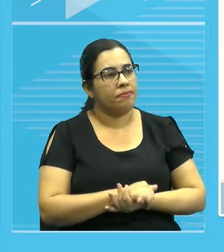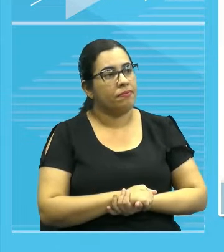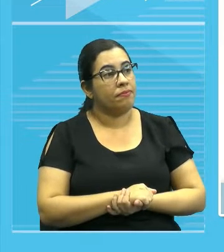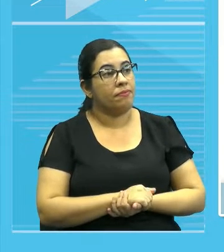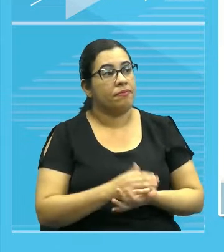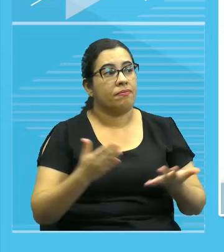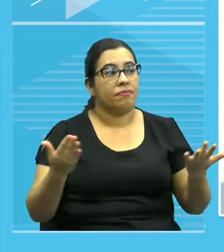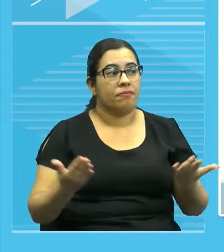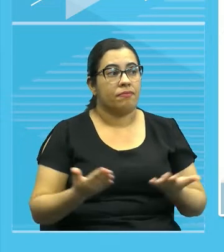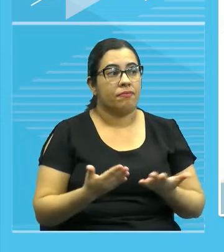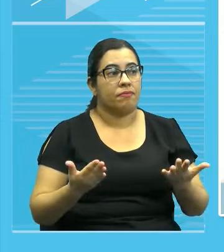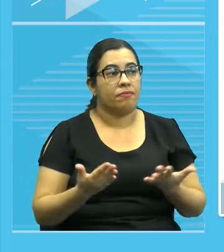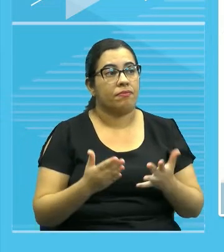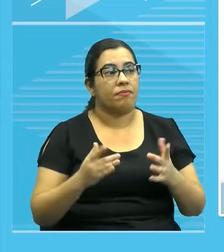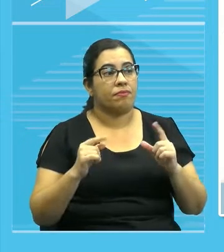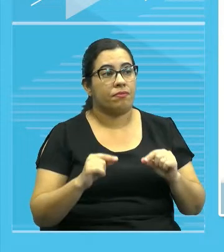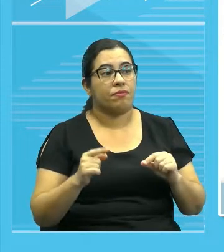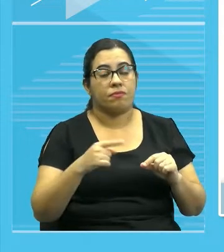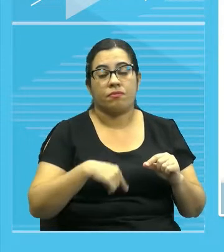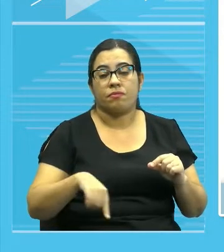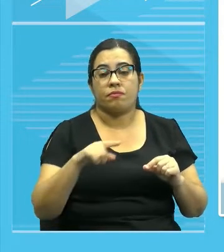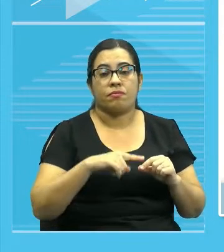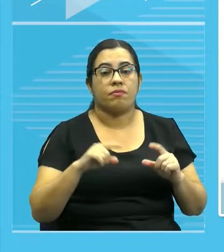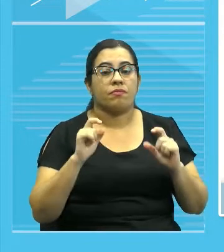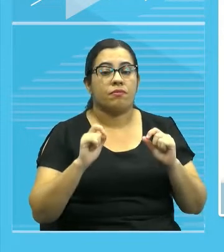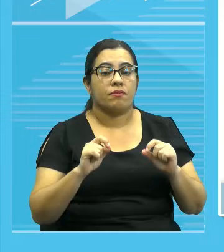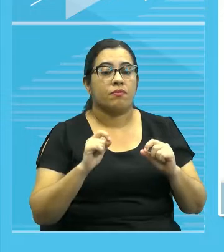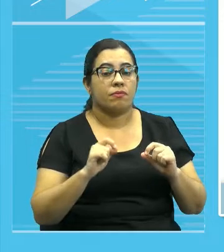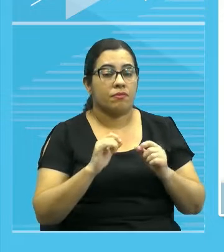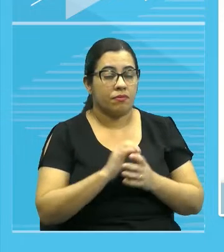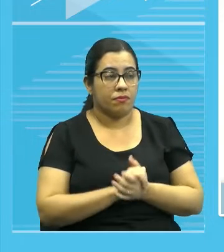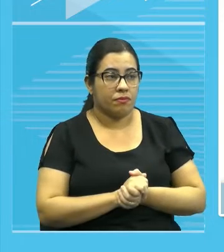agora nós levaremos